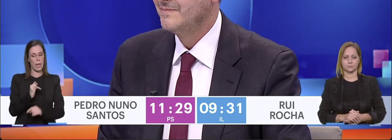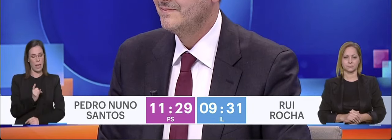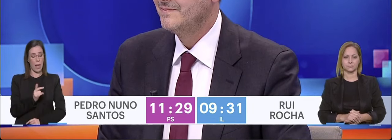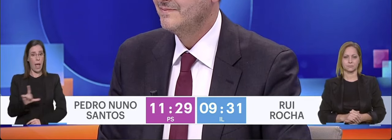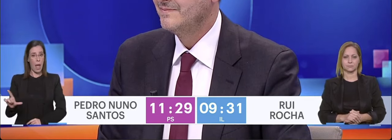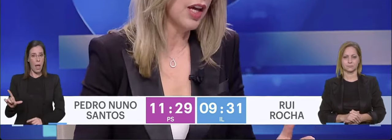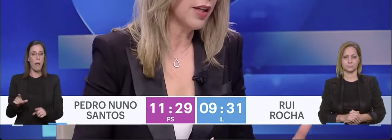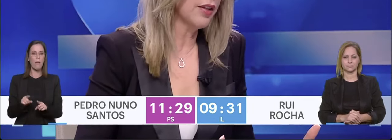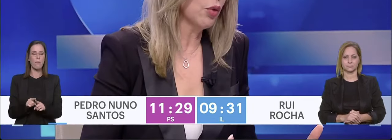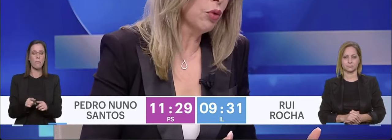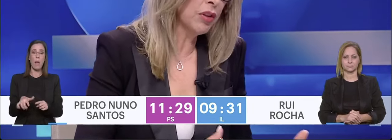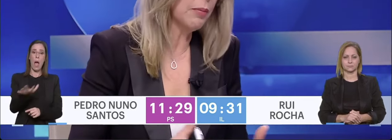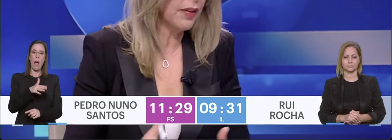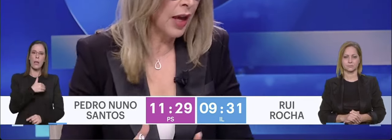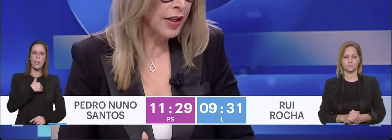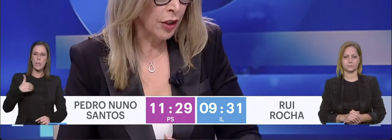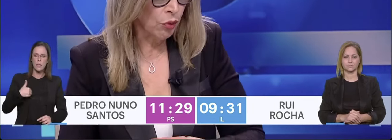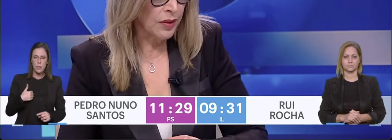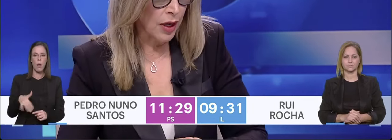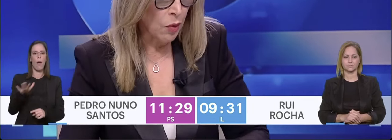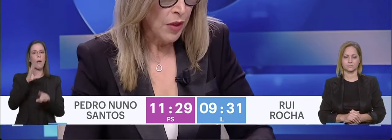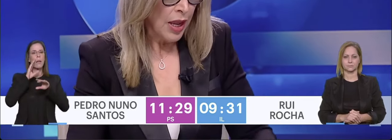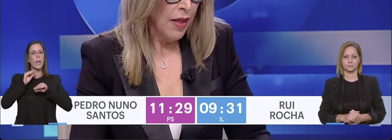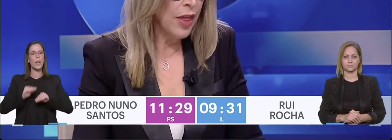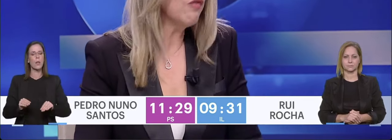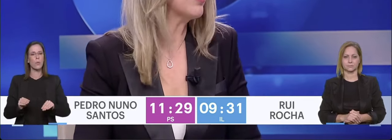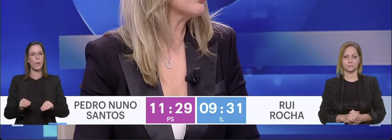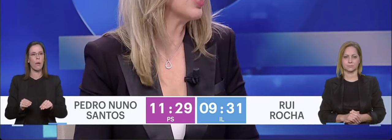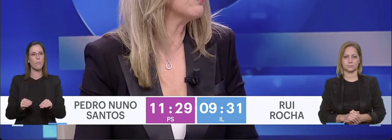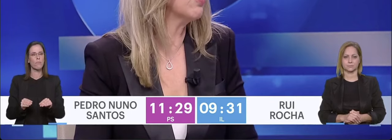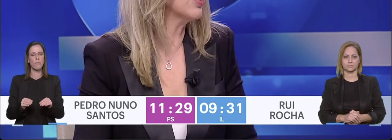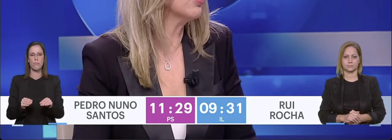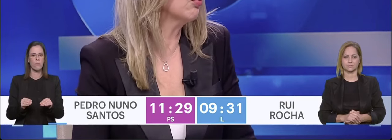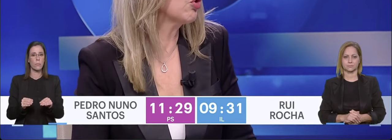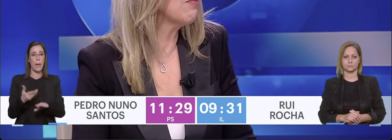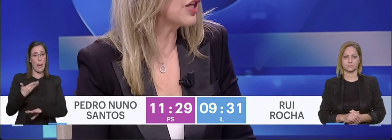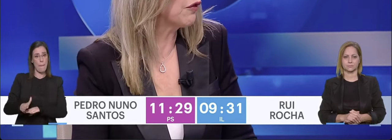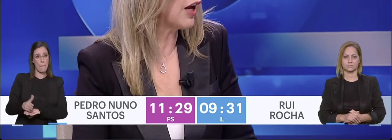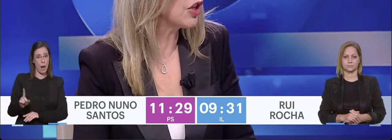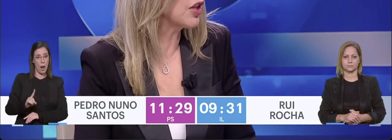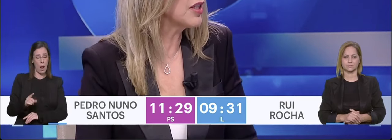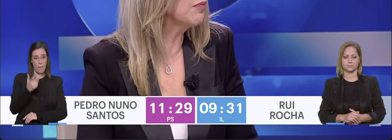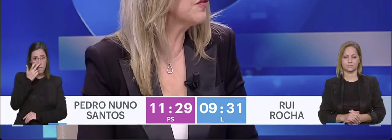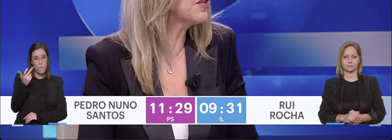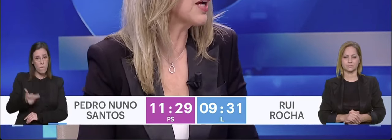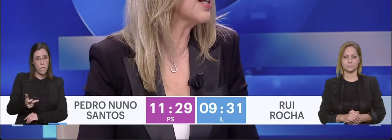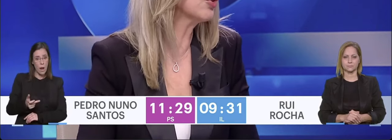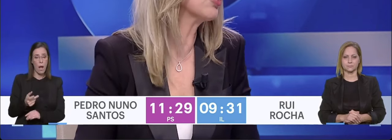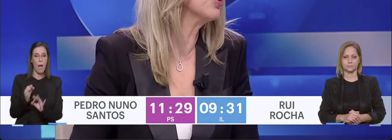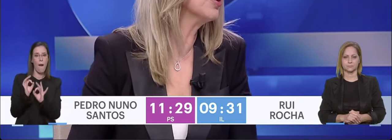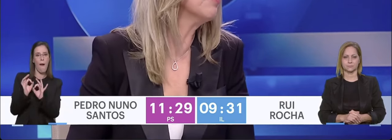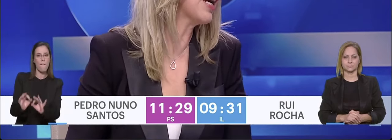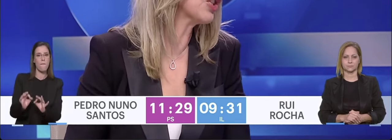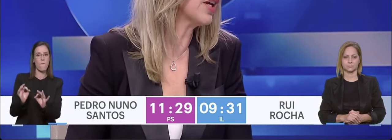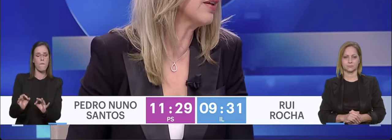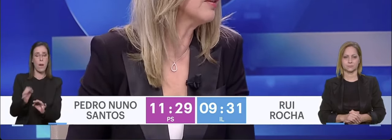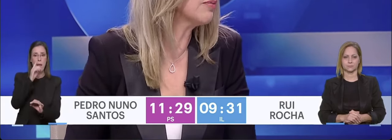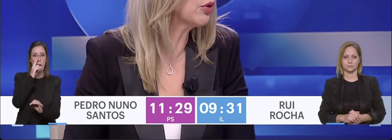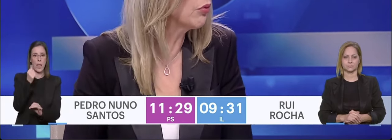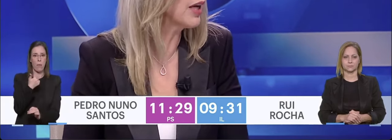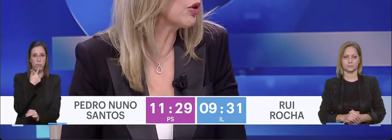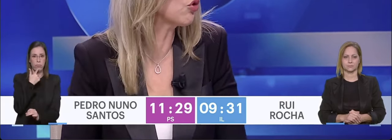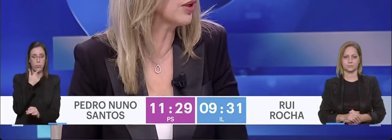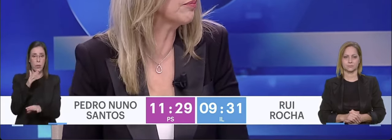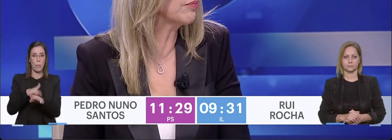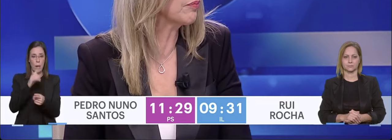Liberal nesta área da saúde também na área da Educação não vai deixar de fora os mais frágeis e beneficiar aqueles que mais T